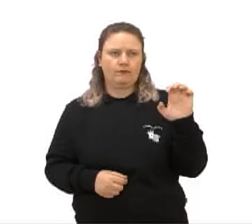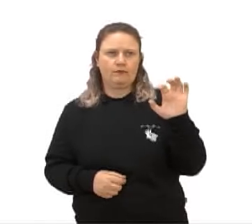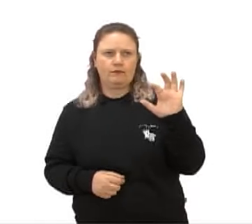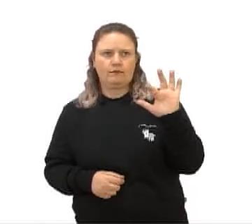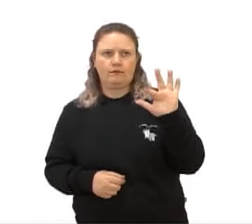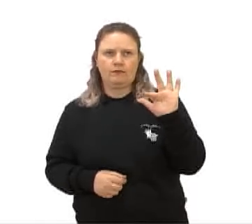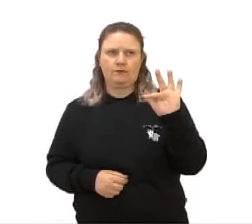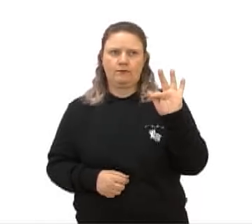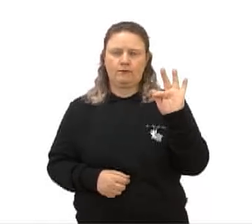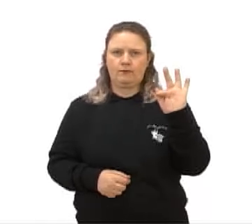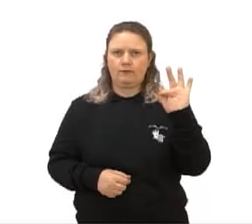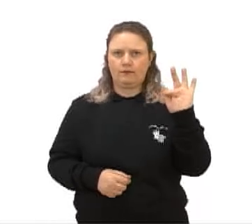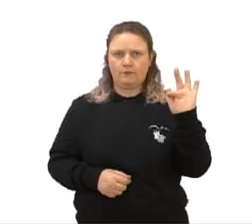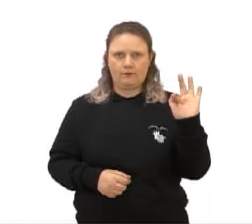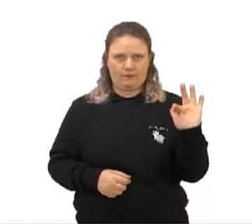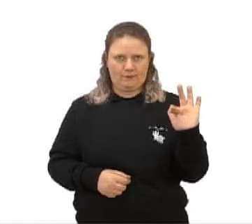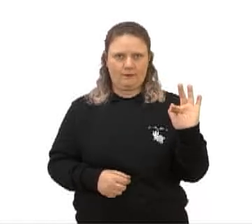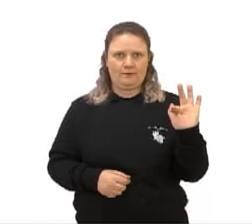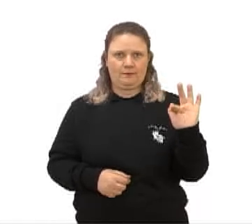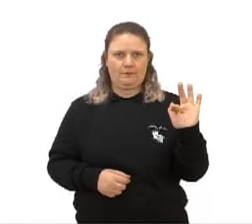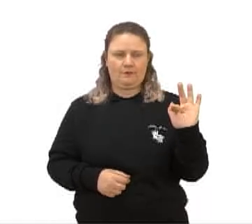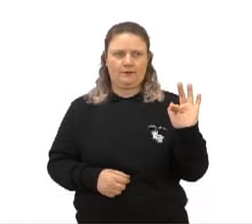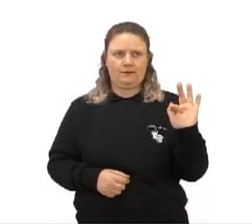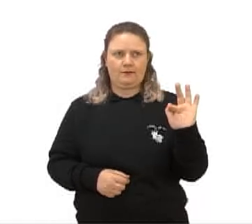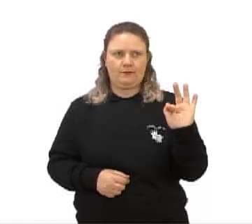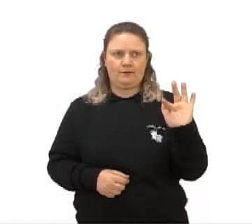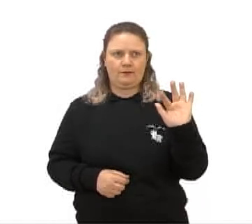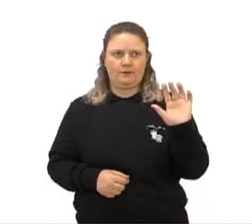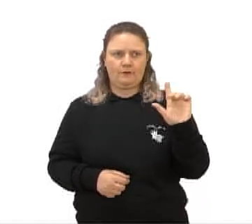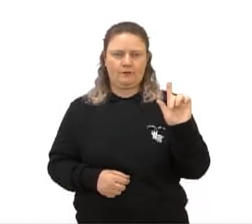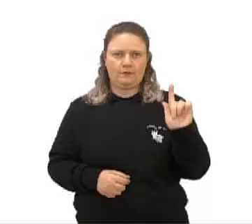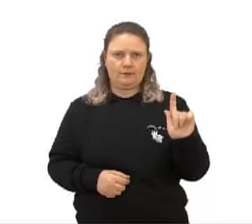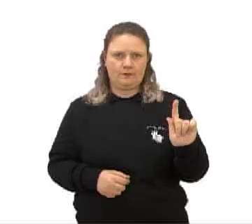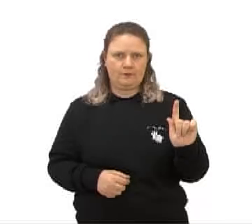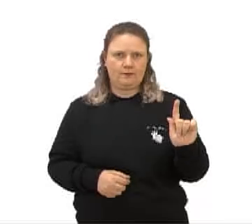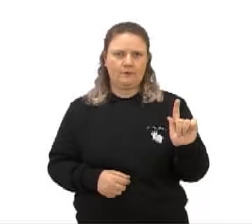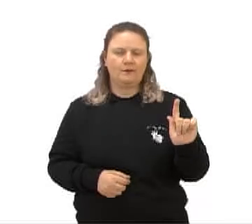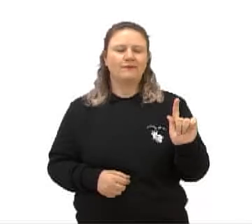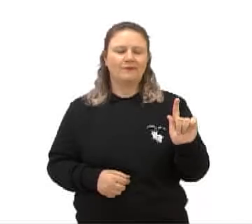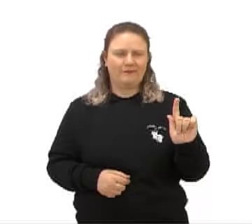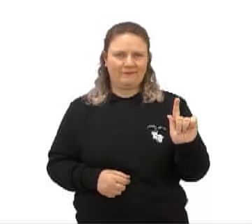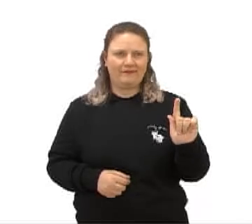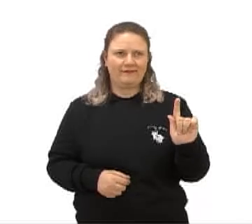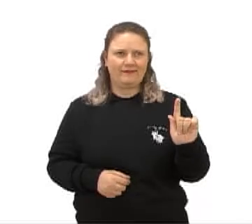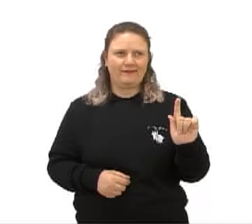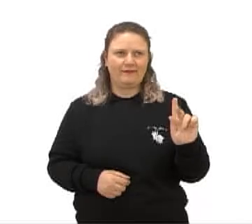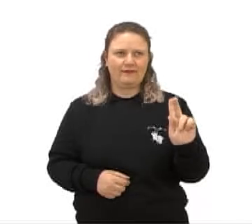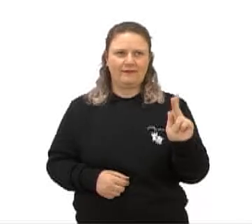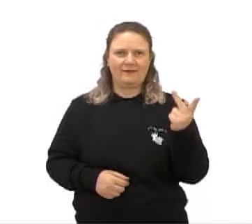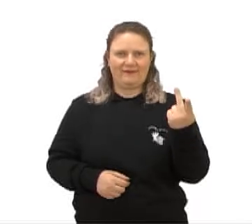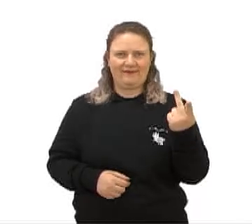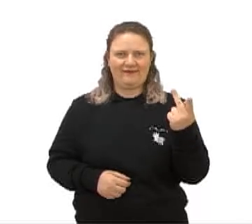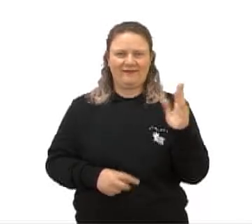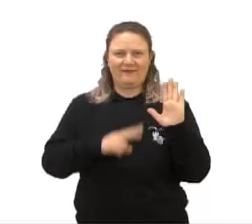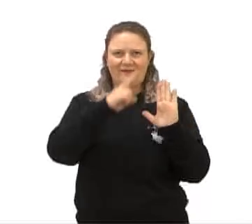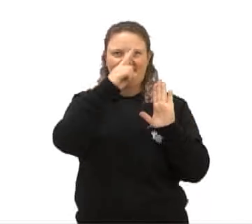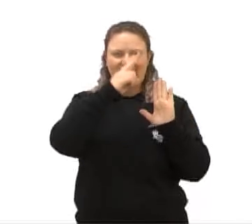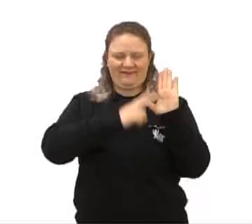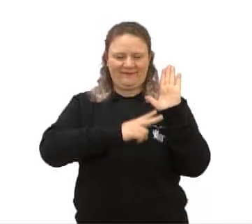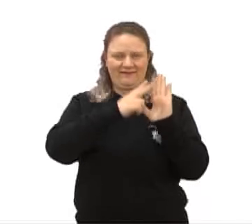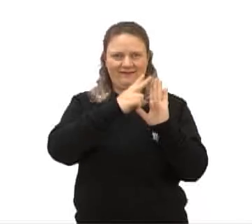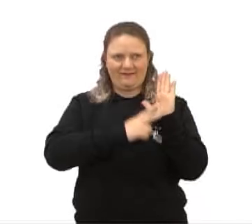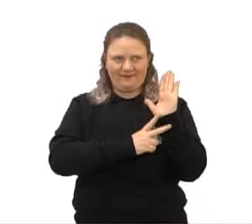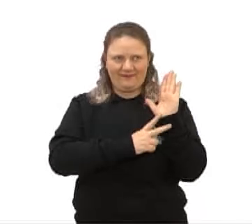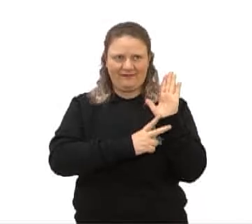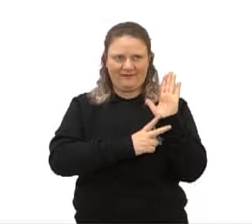mistakes. Letter F. My share. Letter G. Send quickly in my face. E